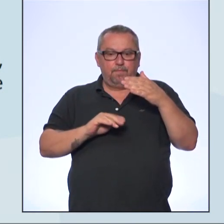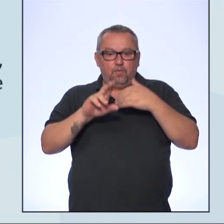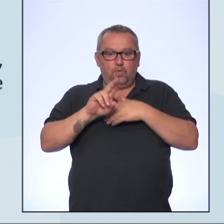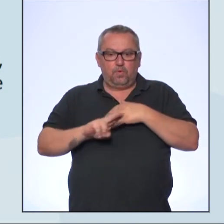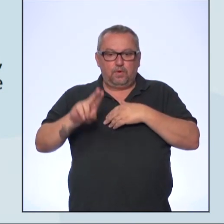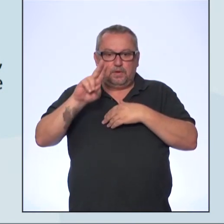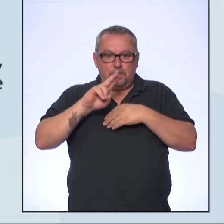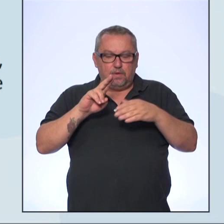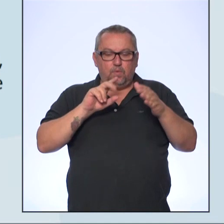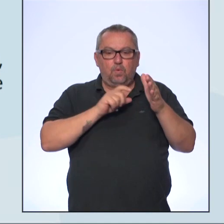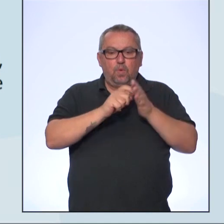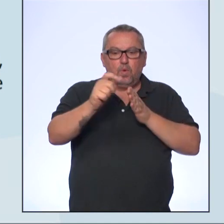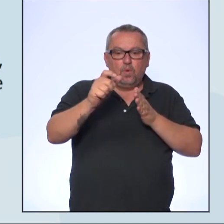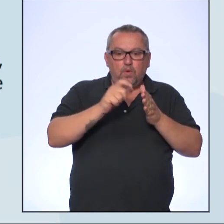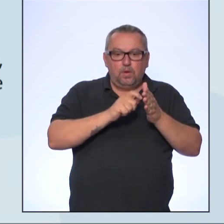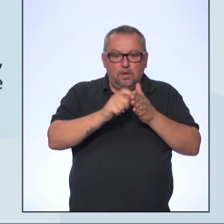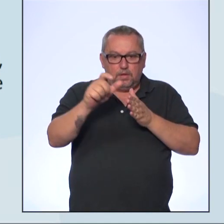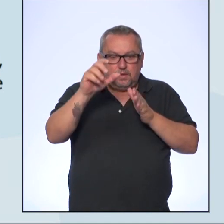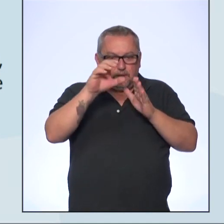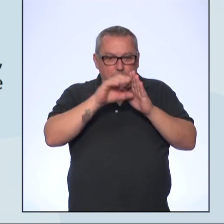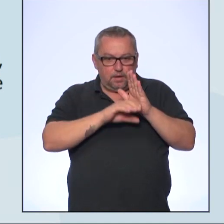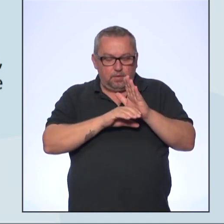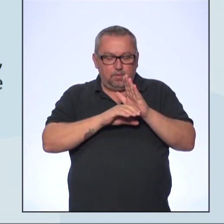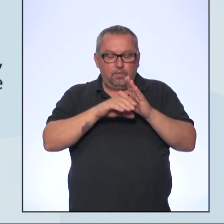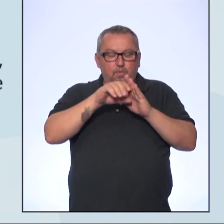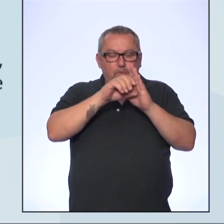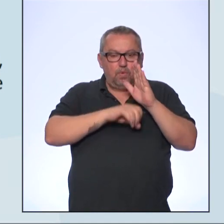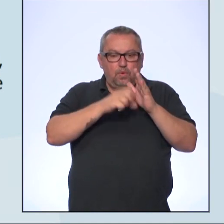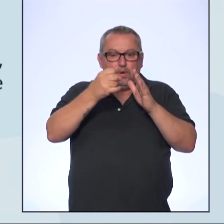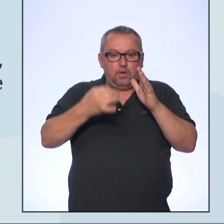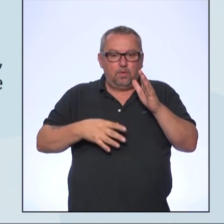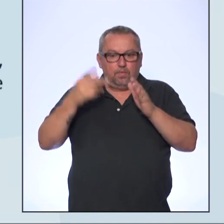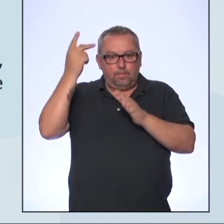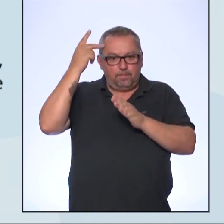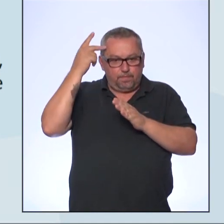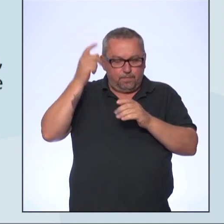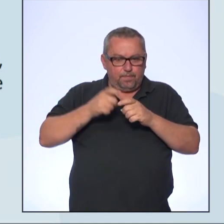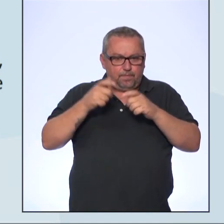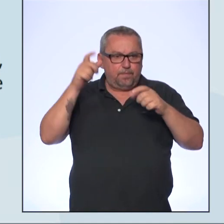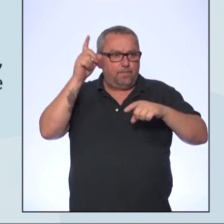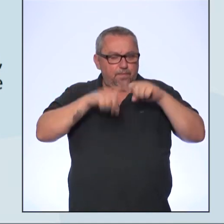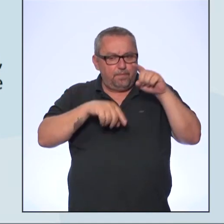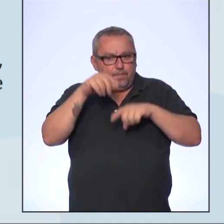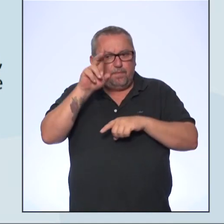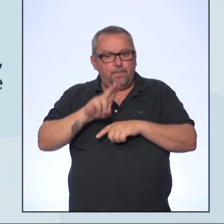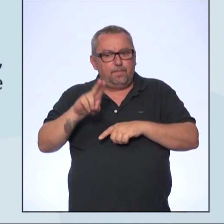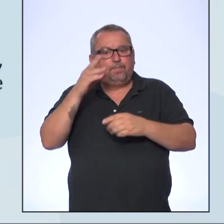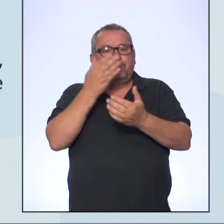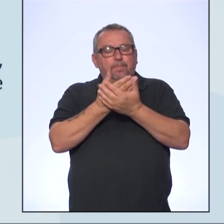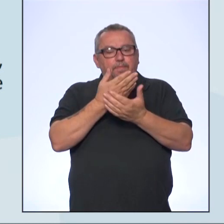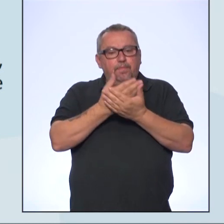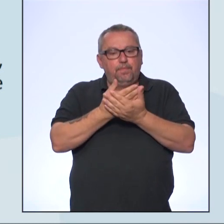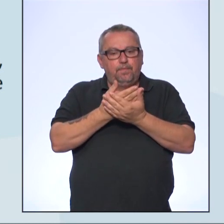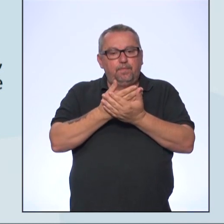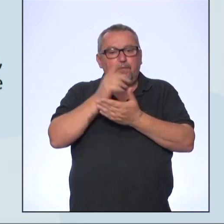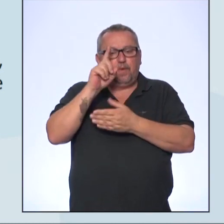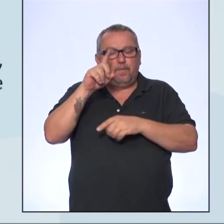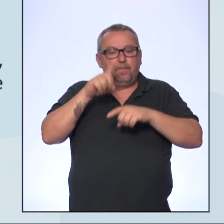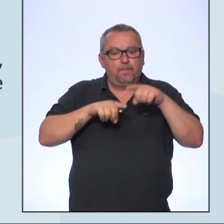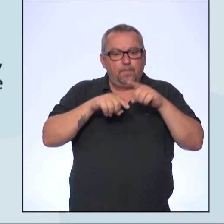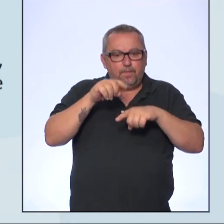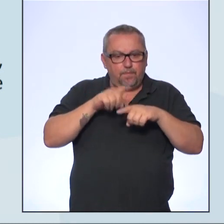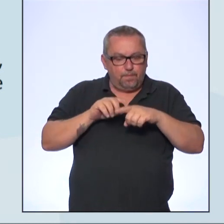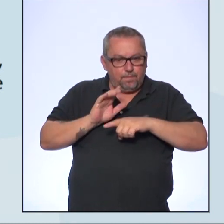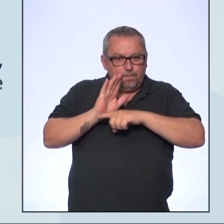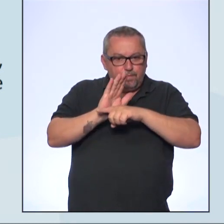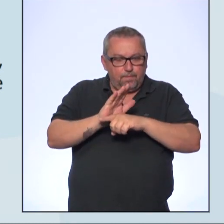a habilidade que a gente está trabalhando do currículo paulista. Lembrando que boa parte dos materiais que a gente utiliza nas aulas são do material de